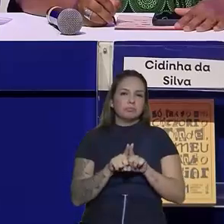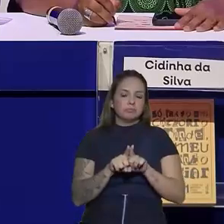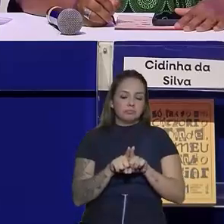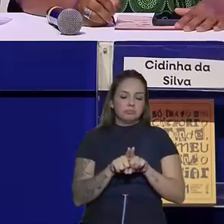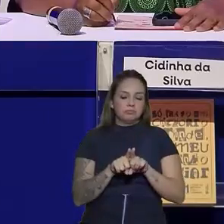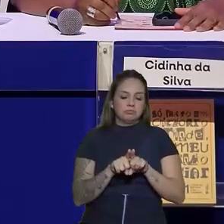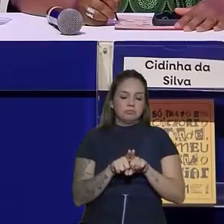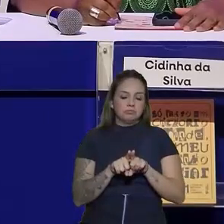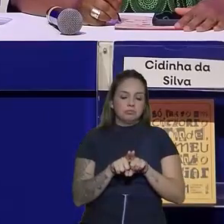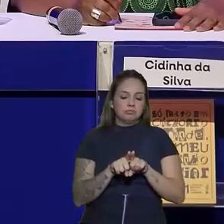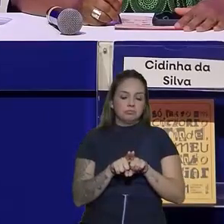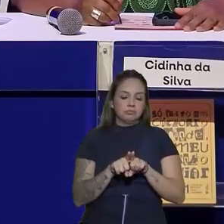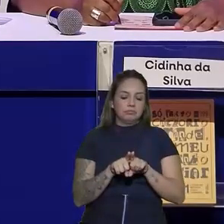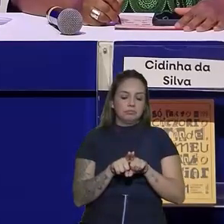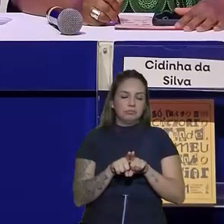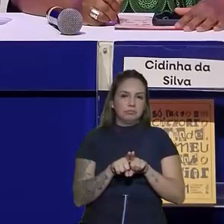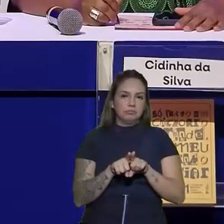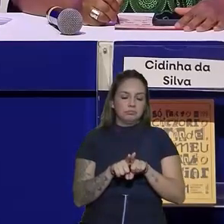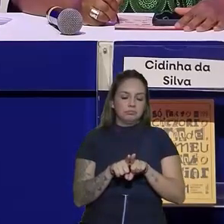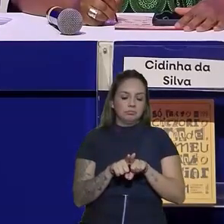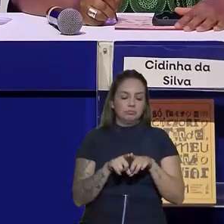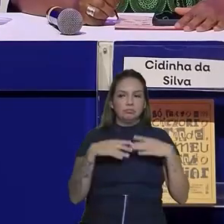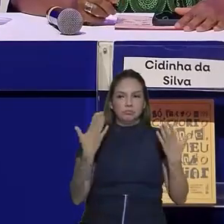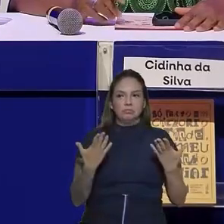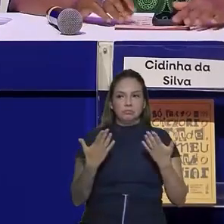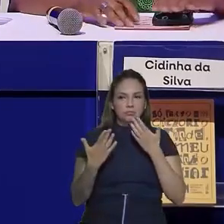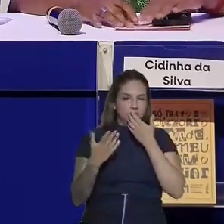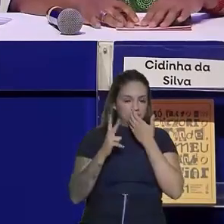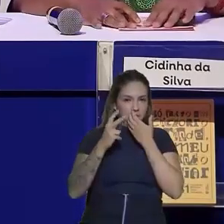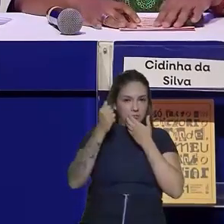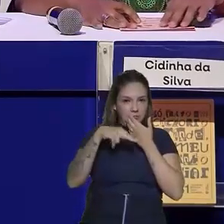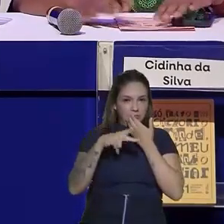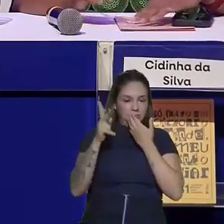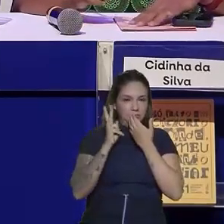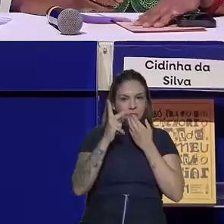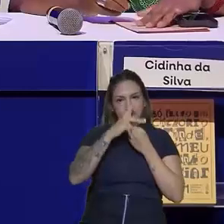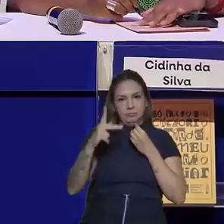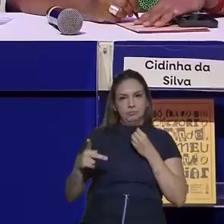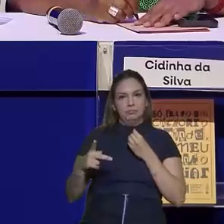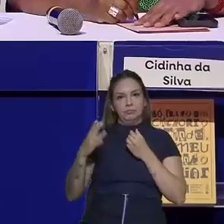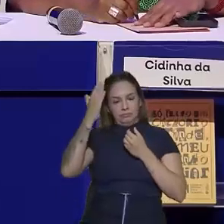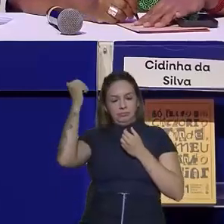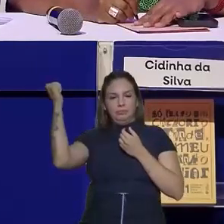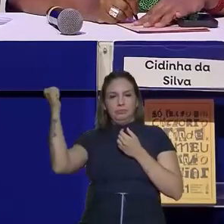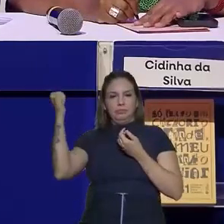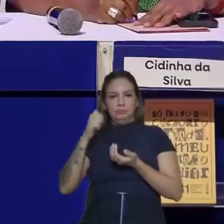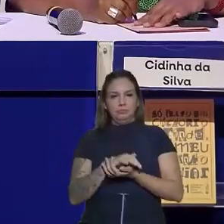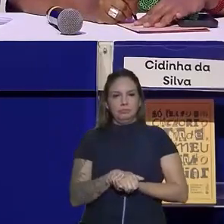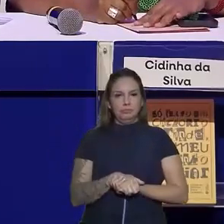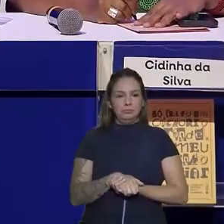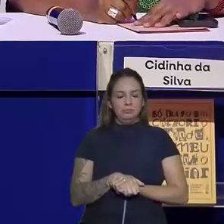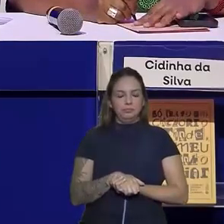também sobre quando o mesmo Juan, esse professor fabuloso